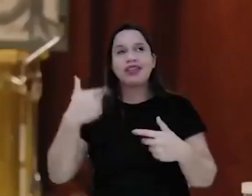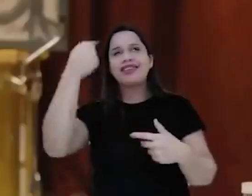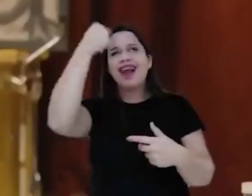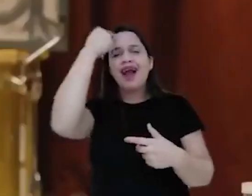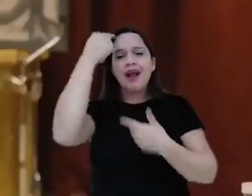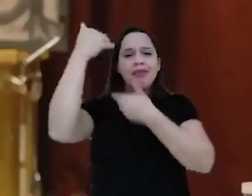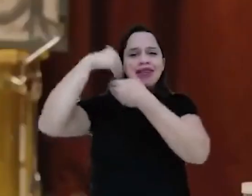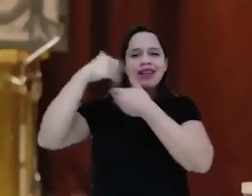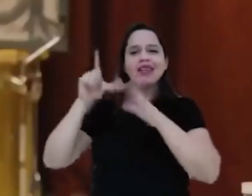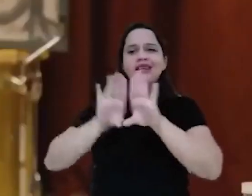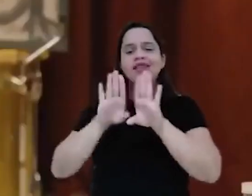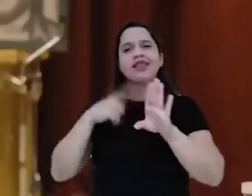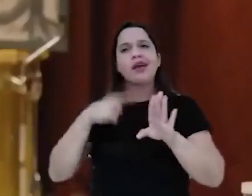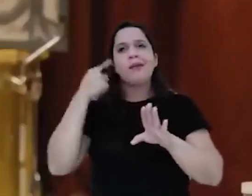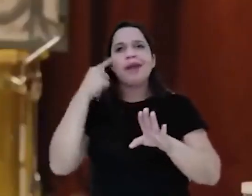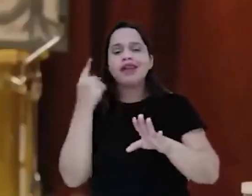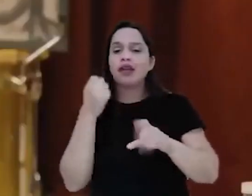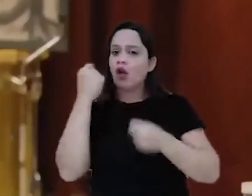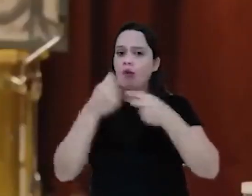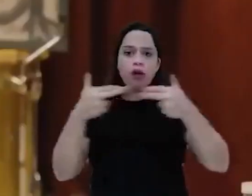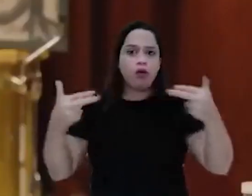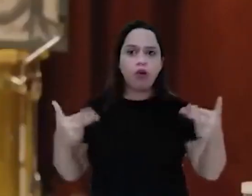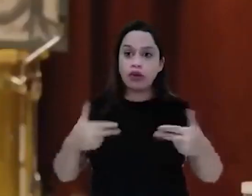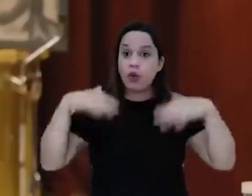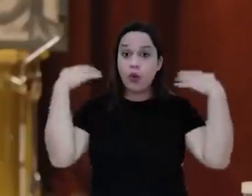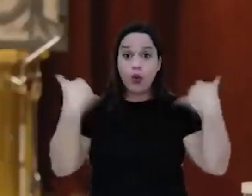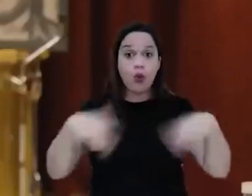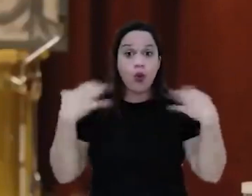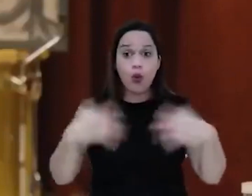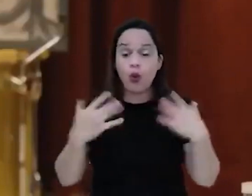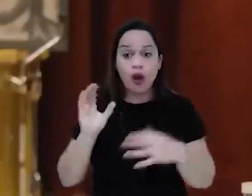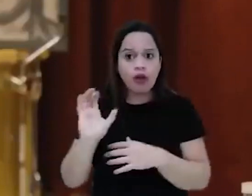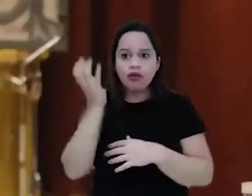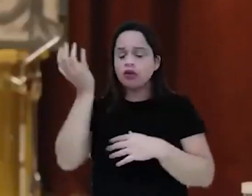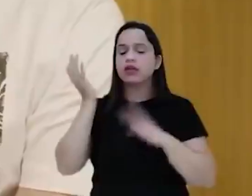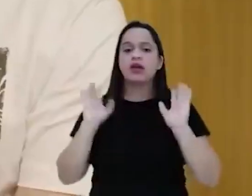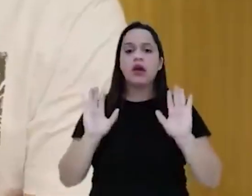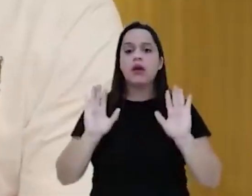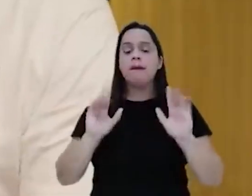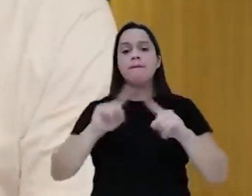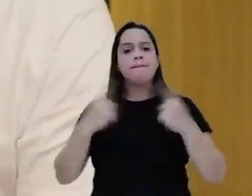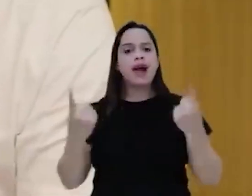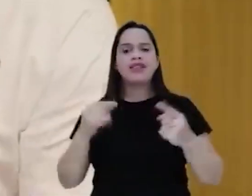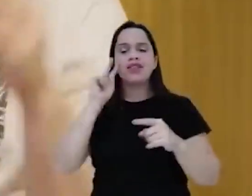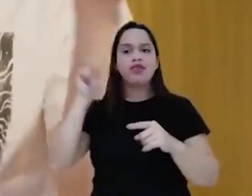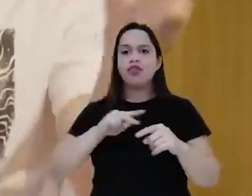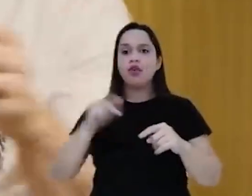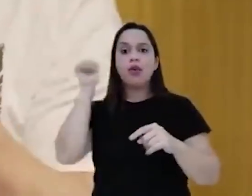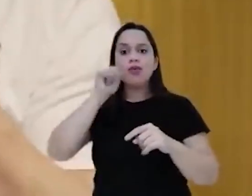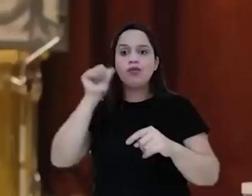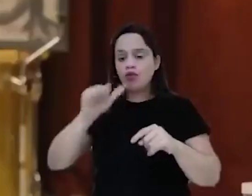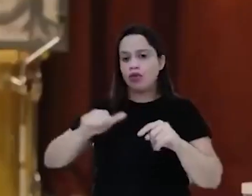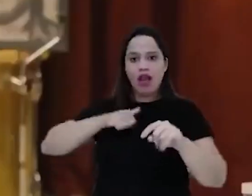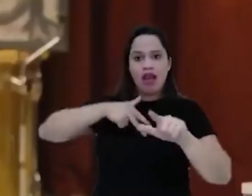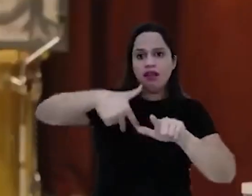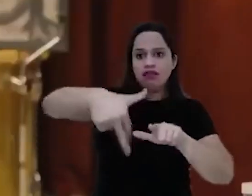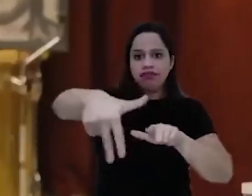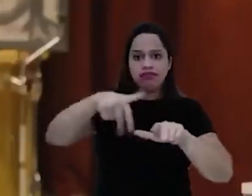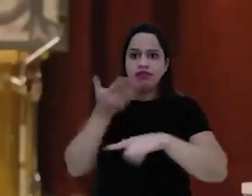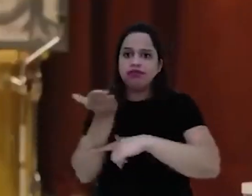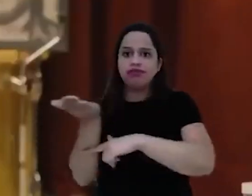na tua cabeça tipo assim tu sabe que alguma coisa grave aconteceu tá acontecendo né Mais ou menos movimentação aeromoça